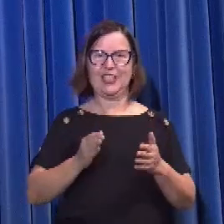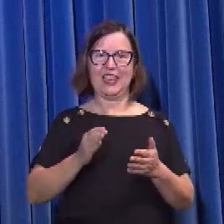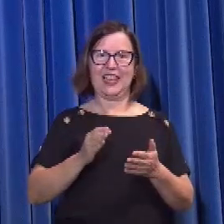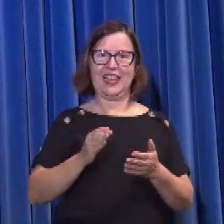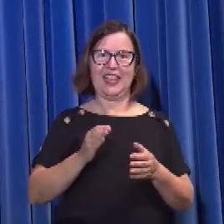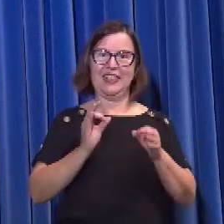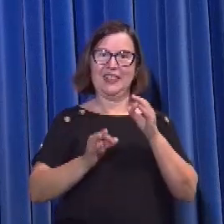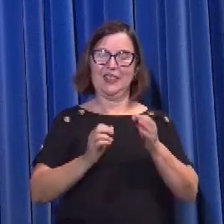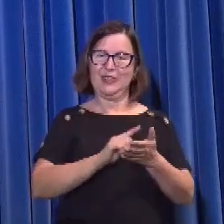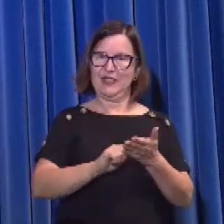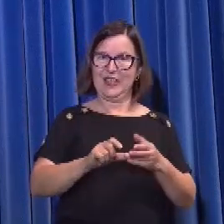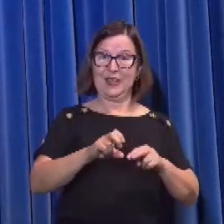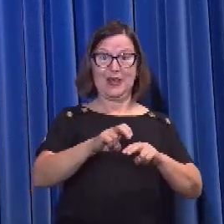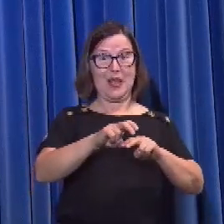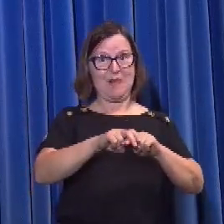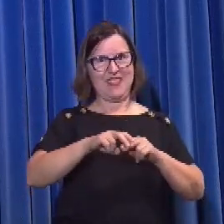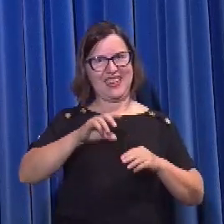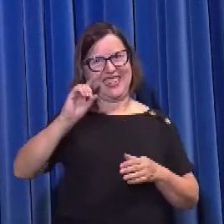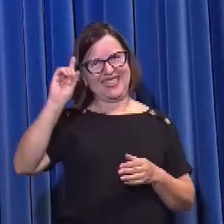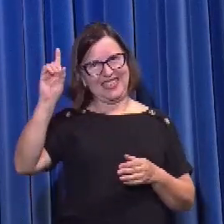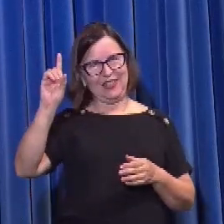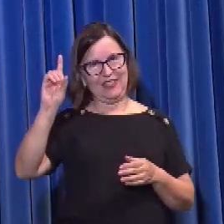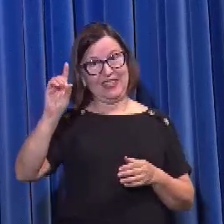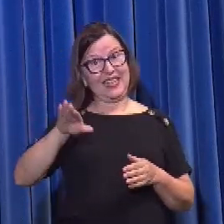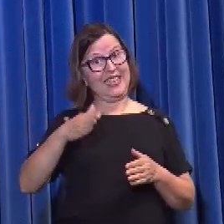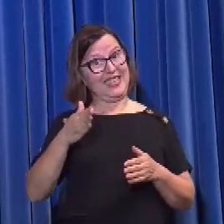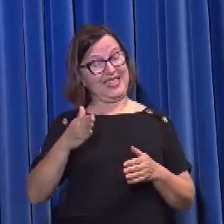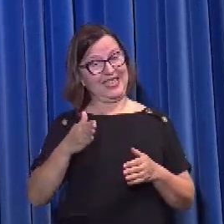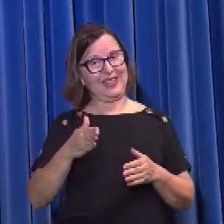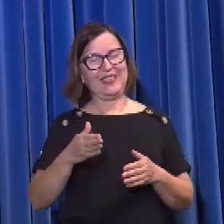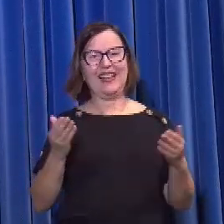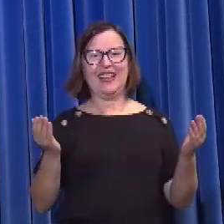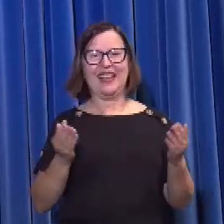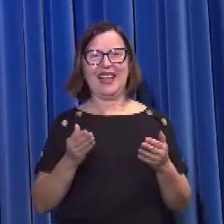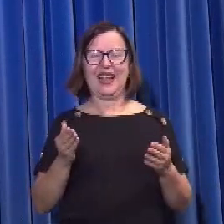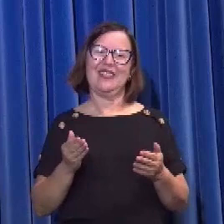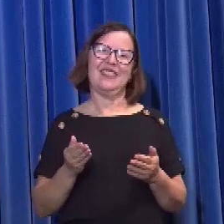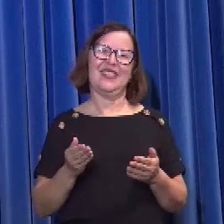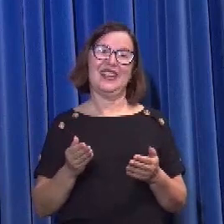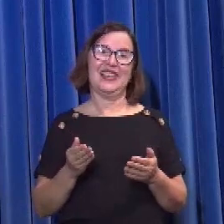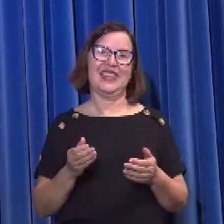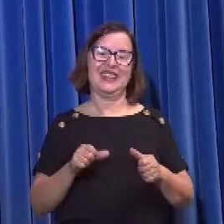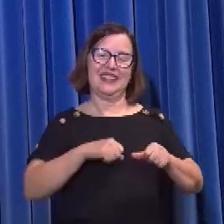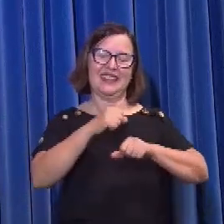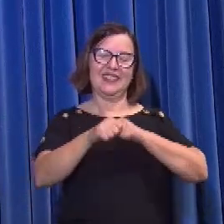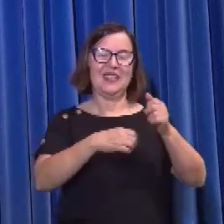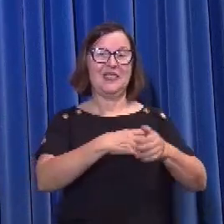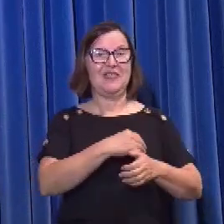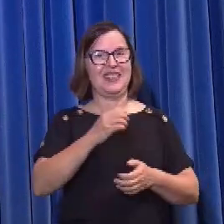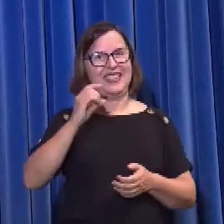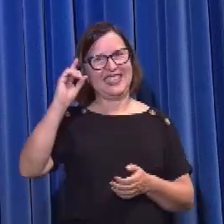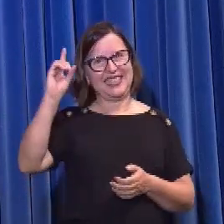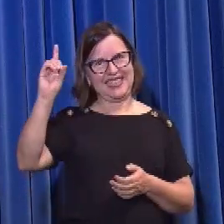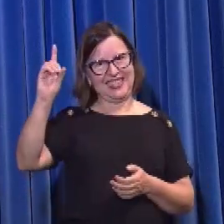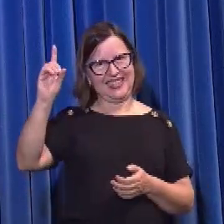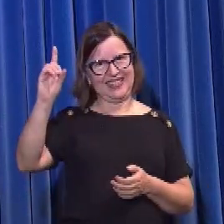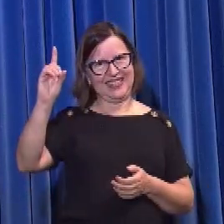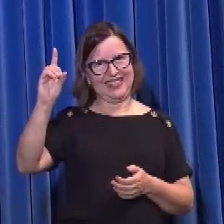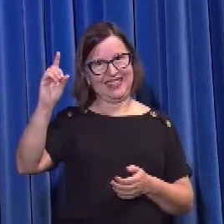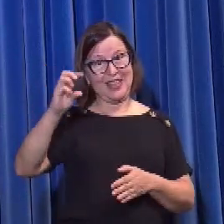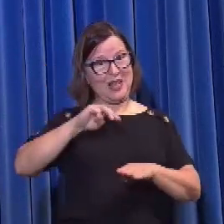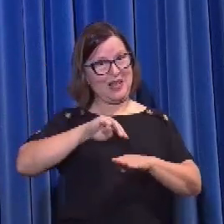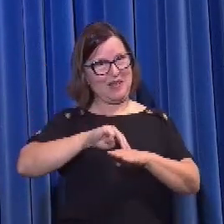então deixamos de ser meras criaturas e passamos à condição de filhos de Deus, membros de